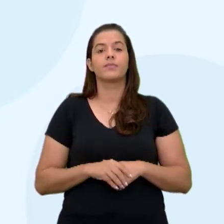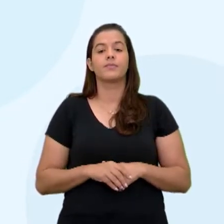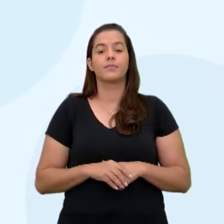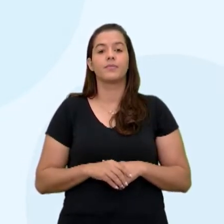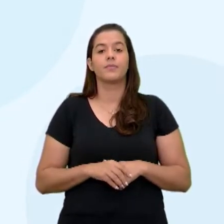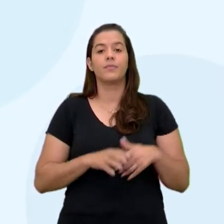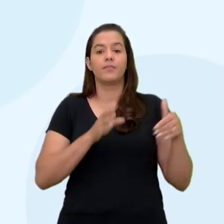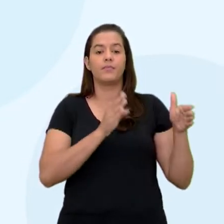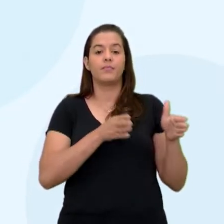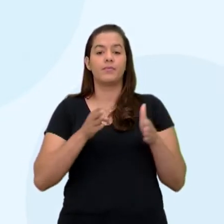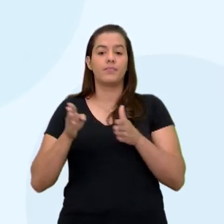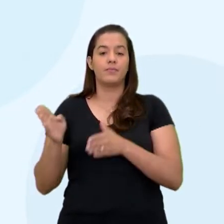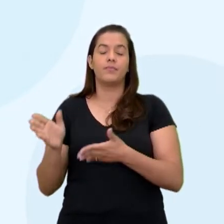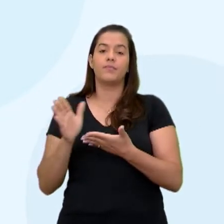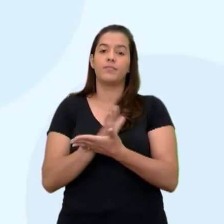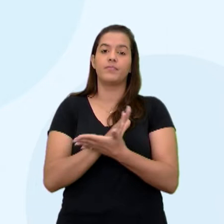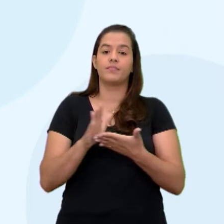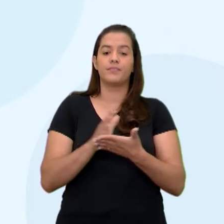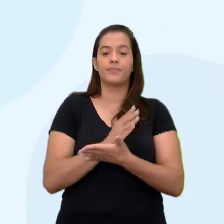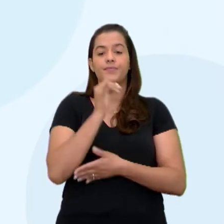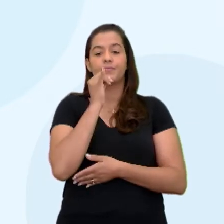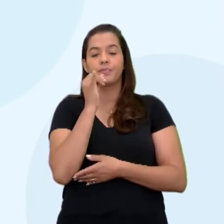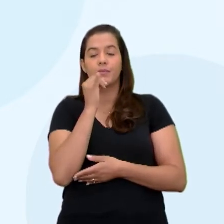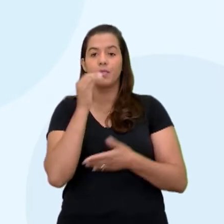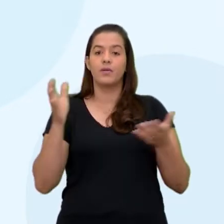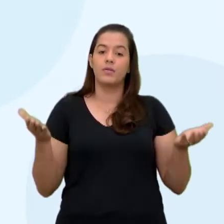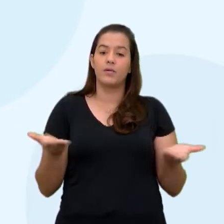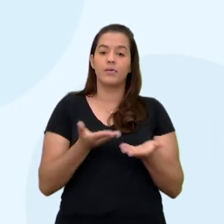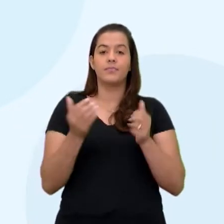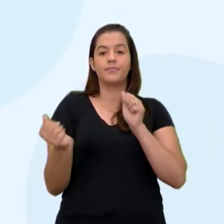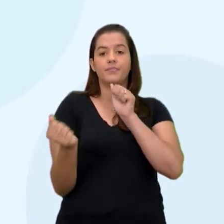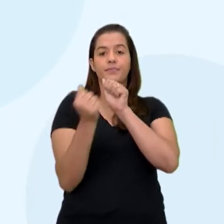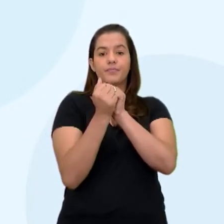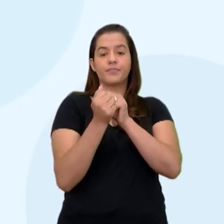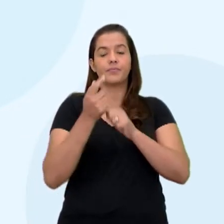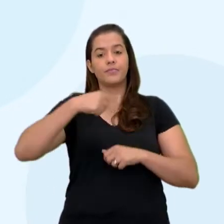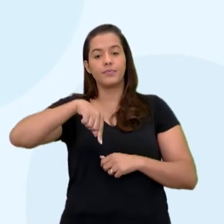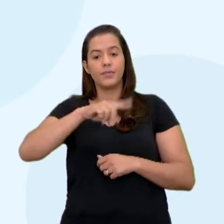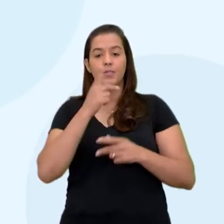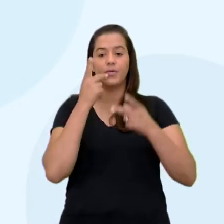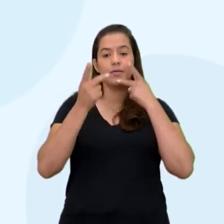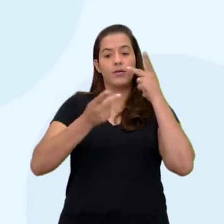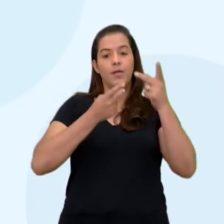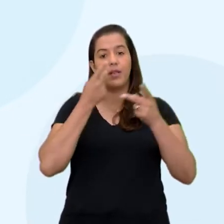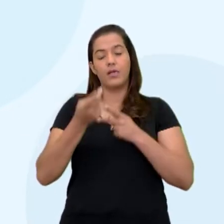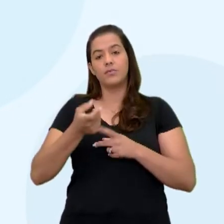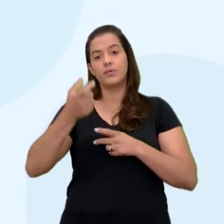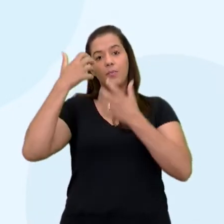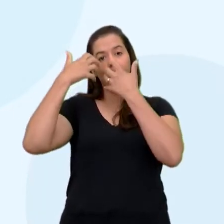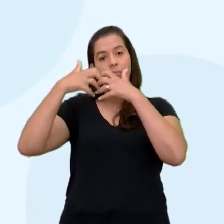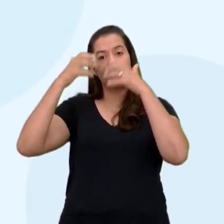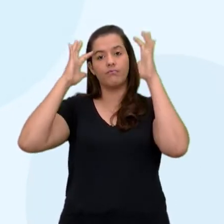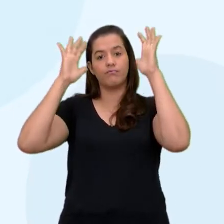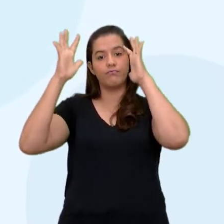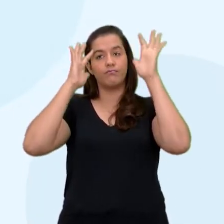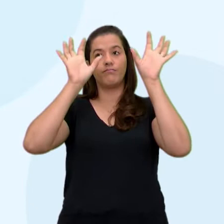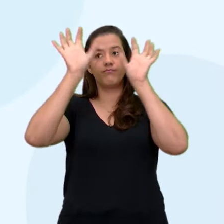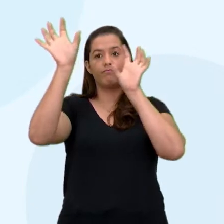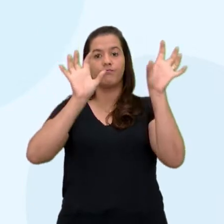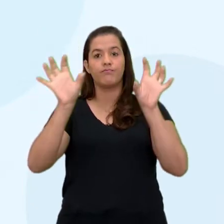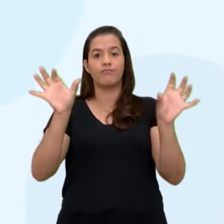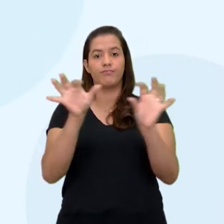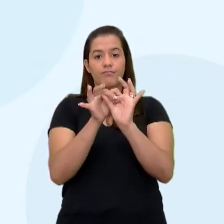aqui alguns exercícios para a gente juntinho falar sobre mapa mental. Eu vou ler com vocês. Vamos